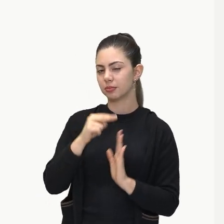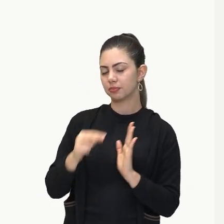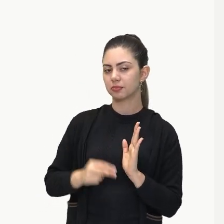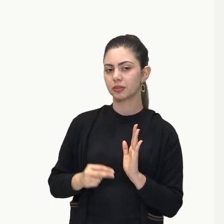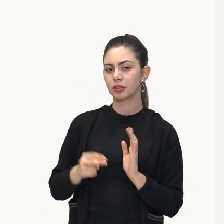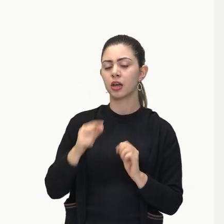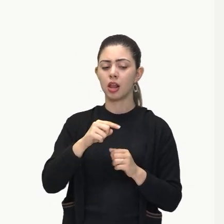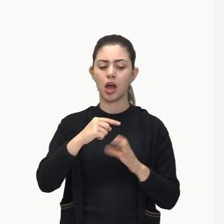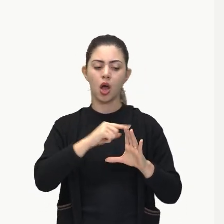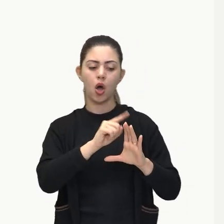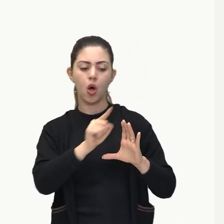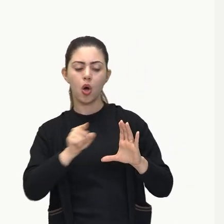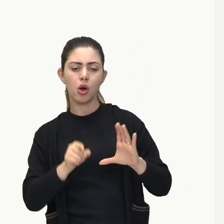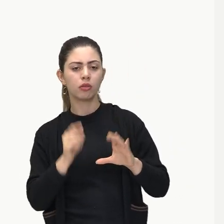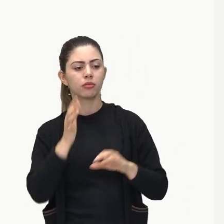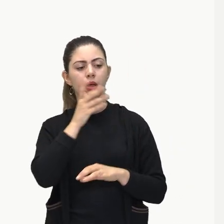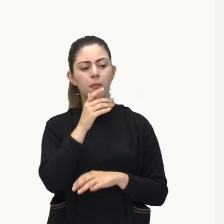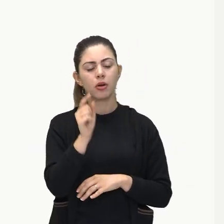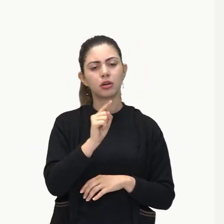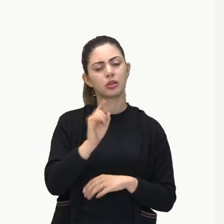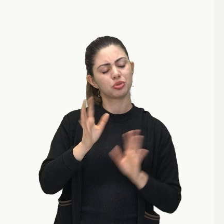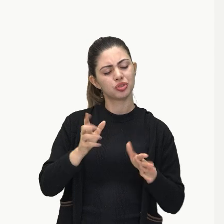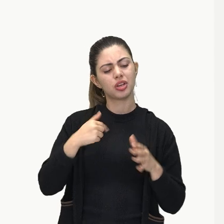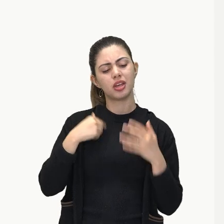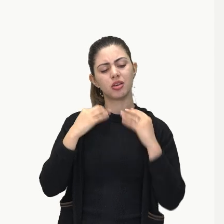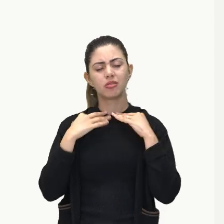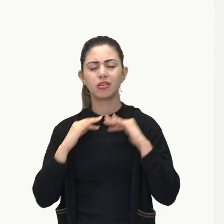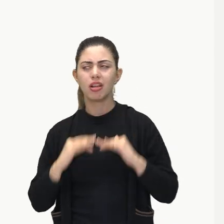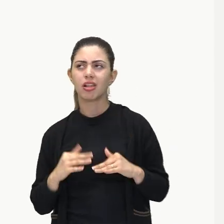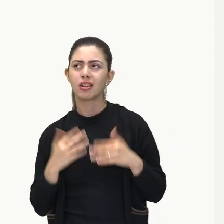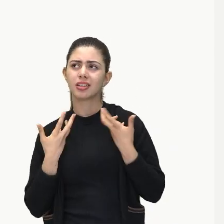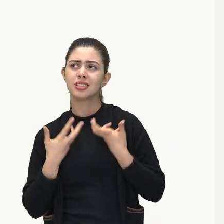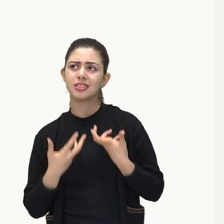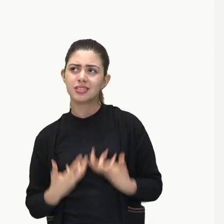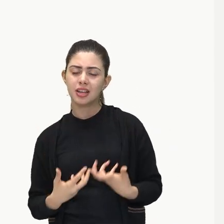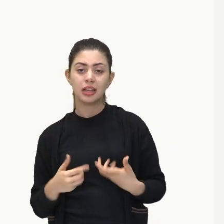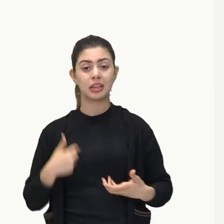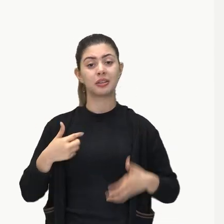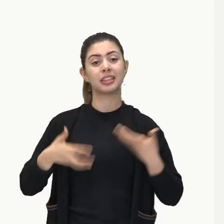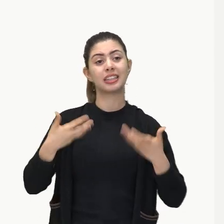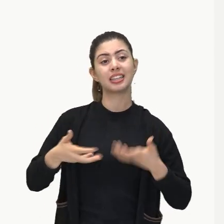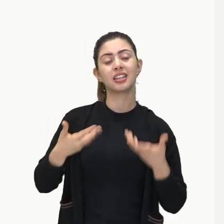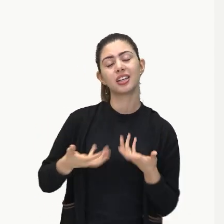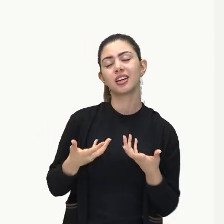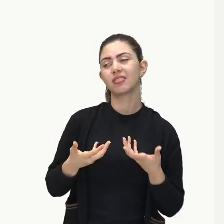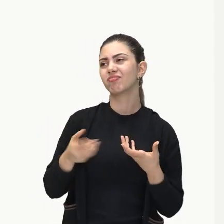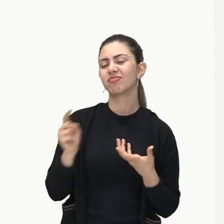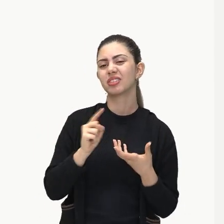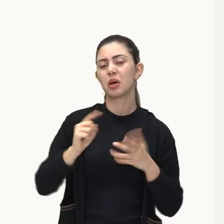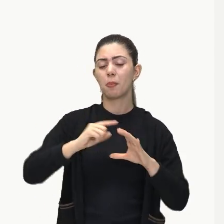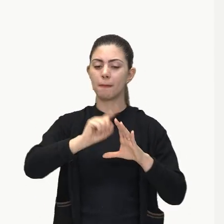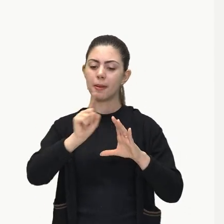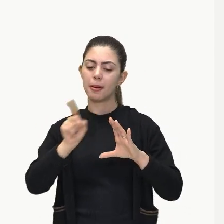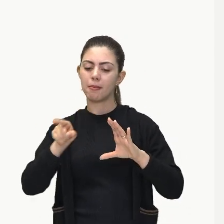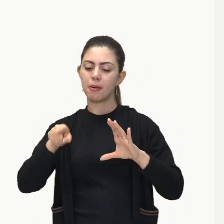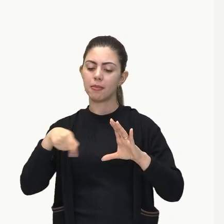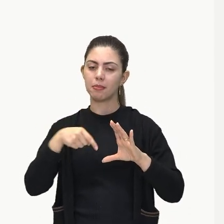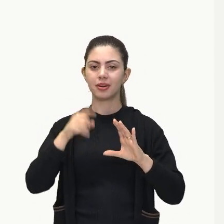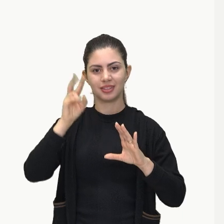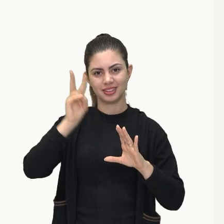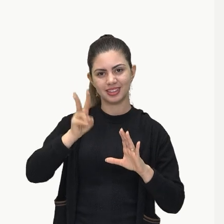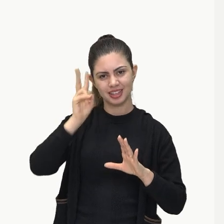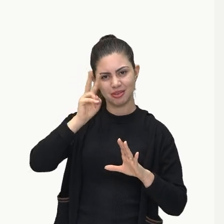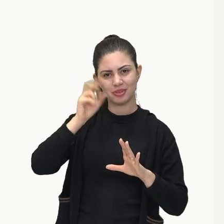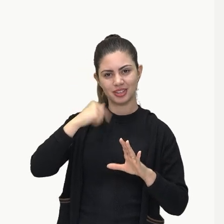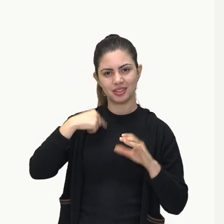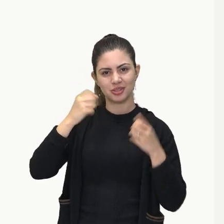muito cansado. Já perdi toda a alegria de fazer meu tic-tac dia e noite. Lembra que eu falei para vocês da ideia